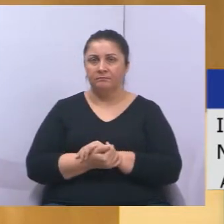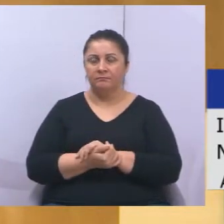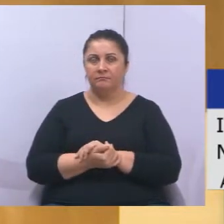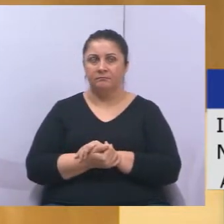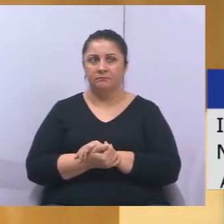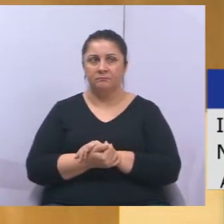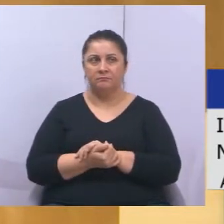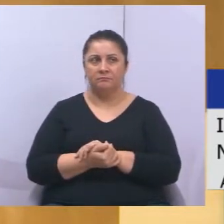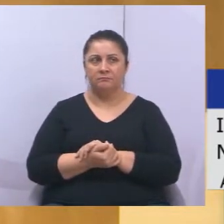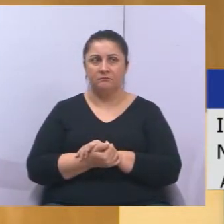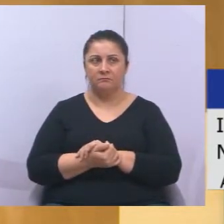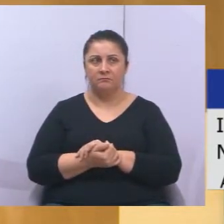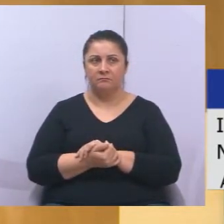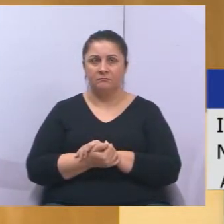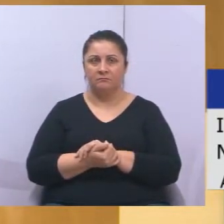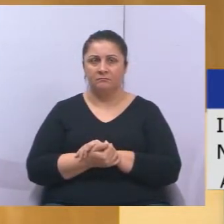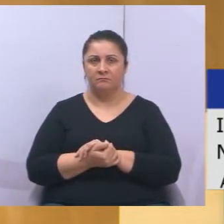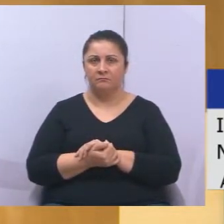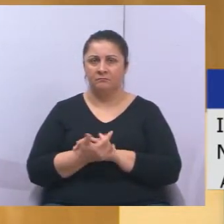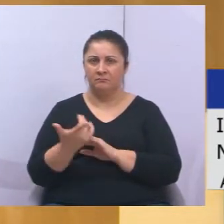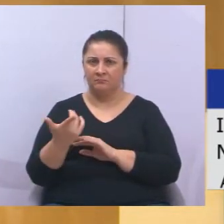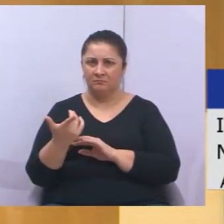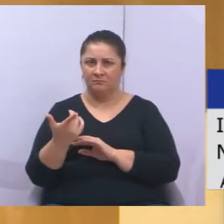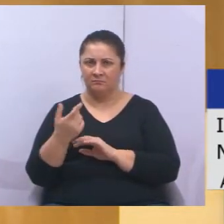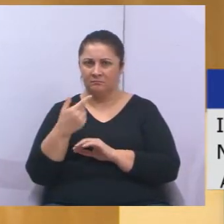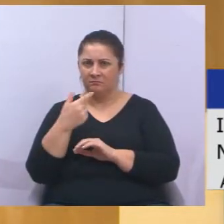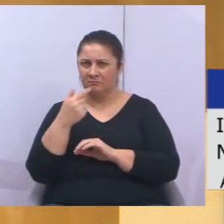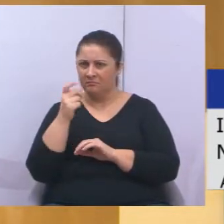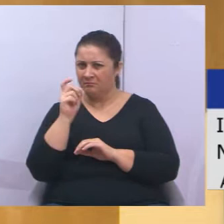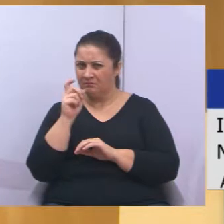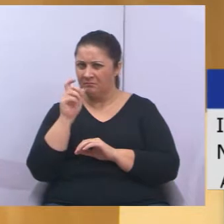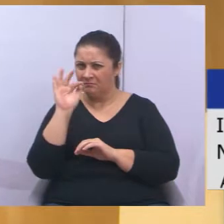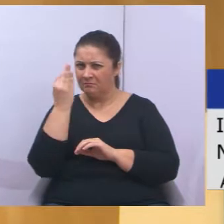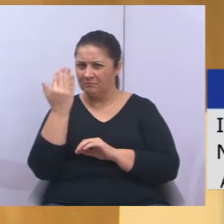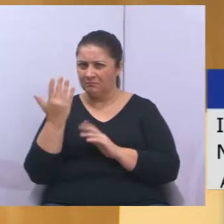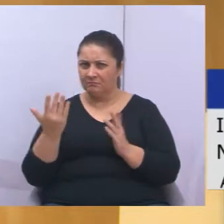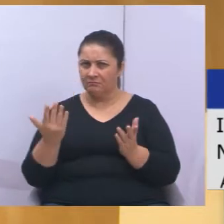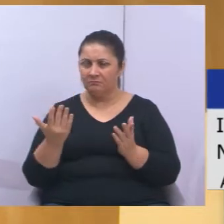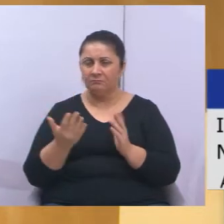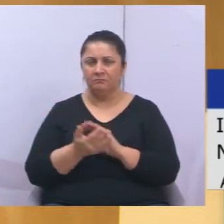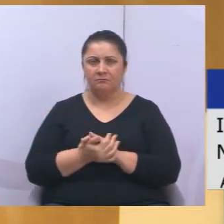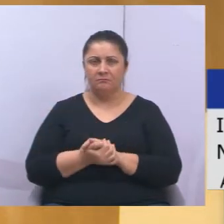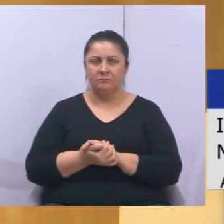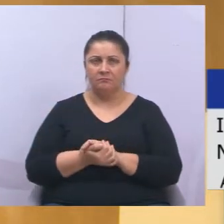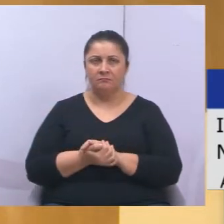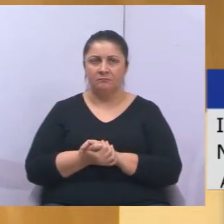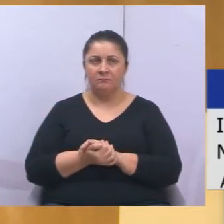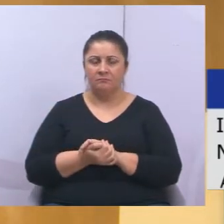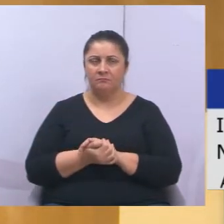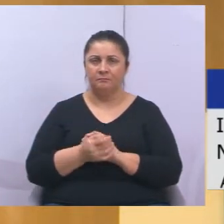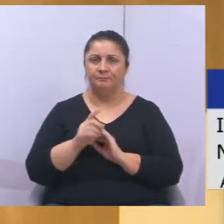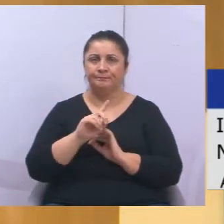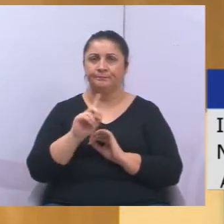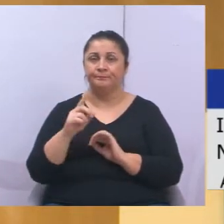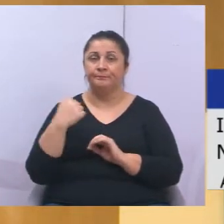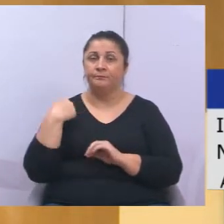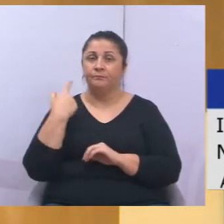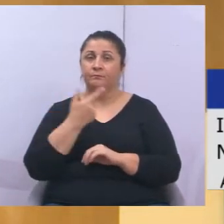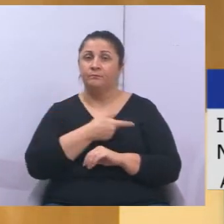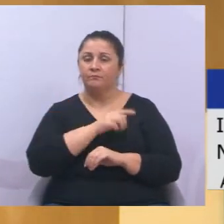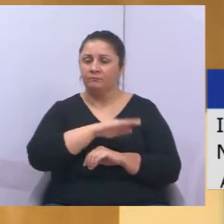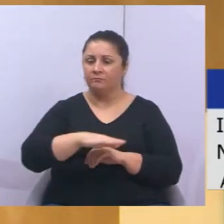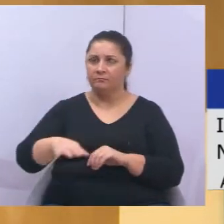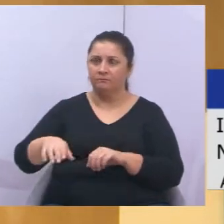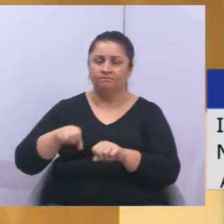Vereador, você está sendo irônico? Não, não estou sendo irônico, não. As nossas crianças têm sido